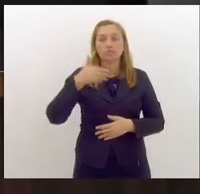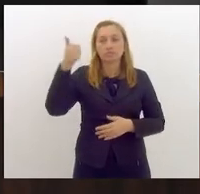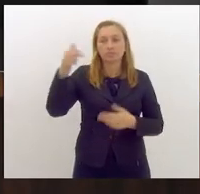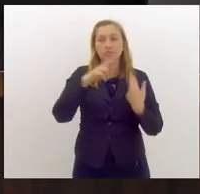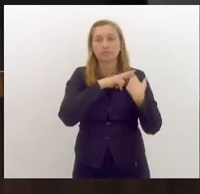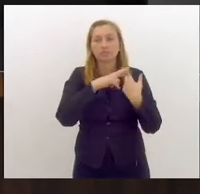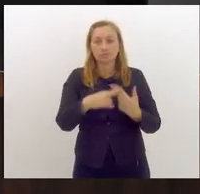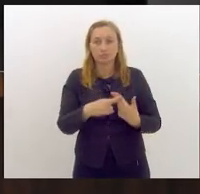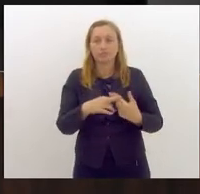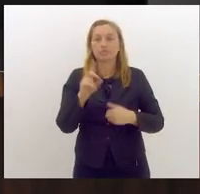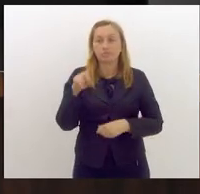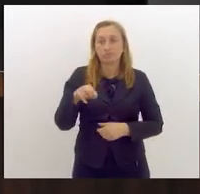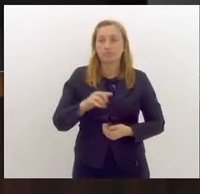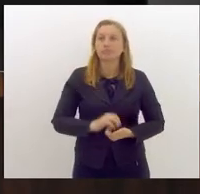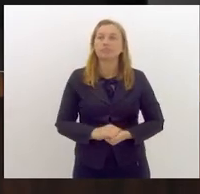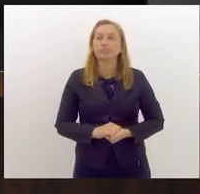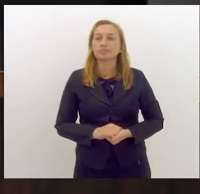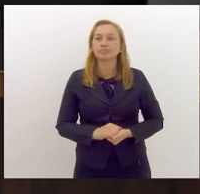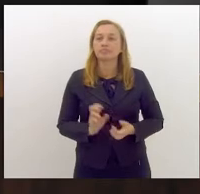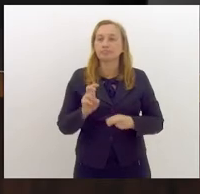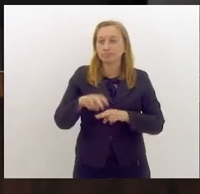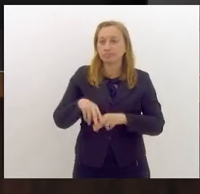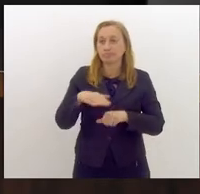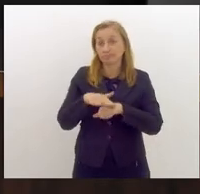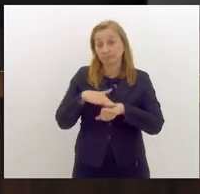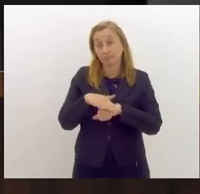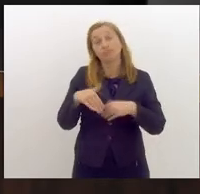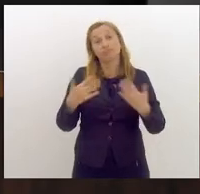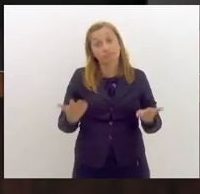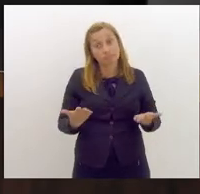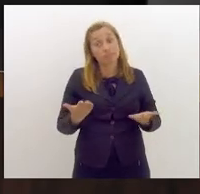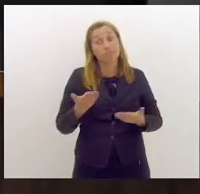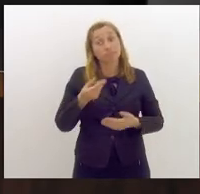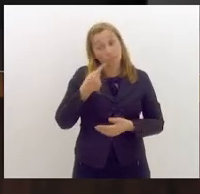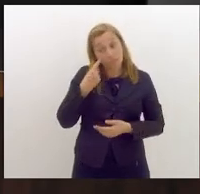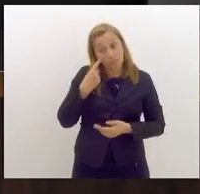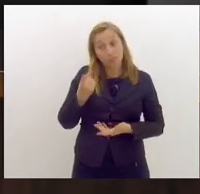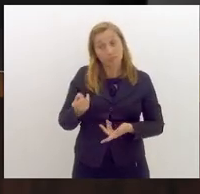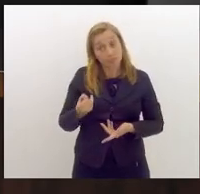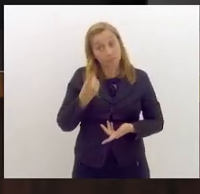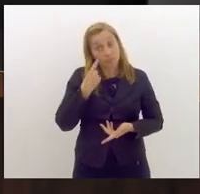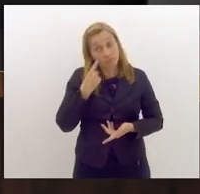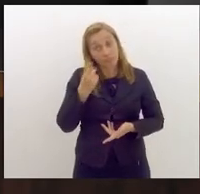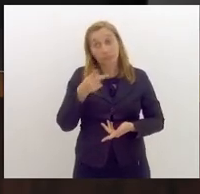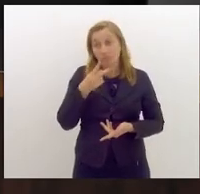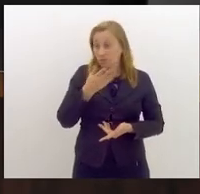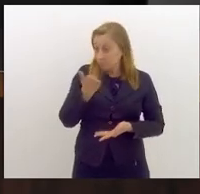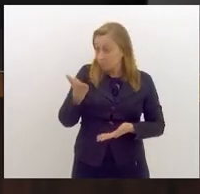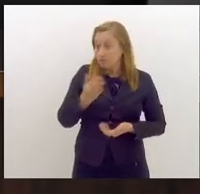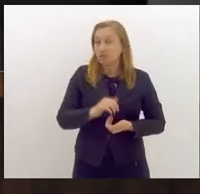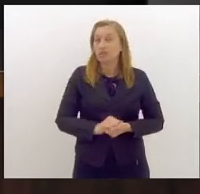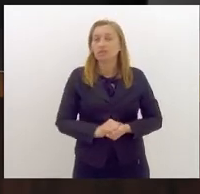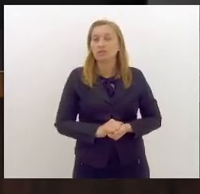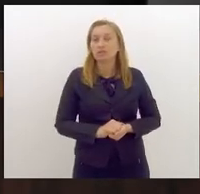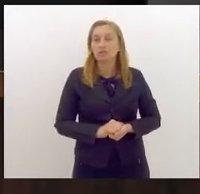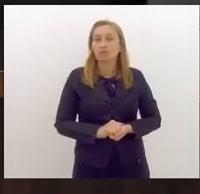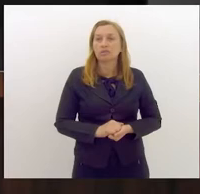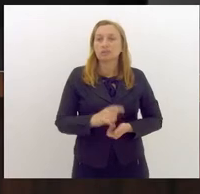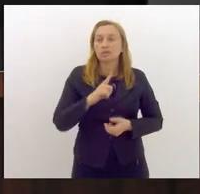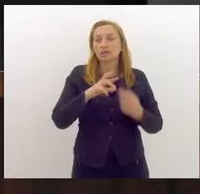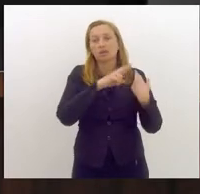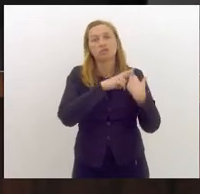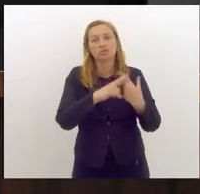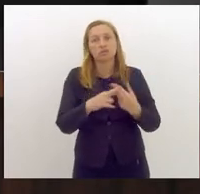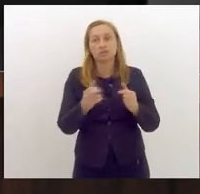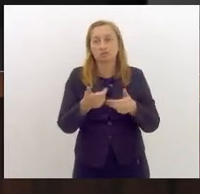responsabilidade é sentar e conversar eu tô tentando digo a vocês que eu estou tentando e a gente tem muita